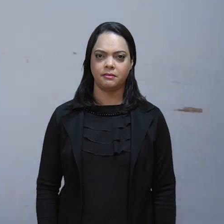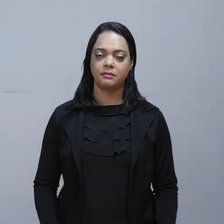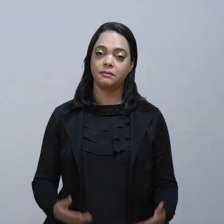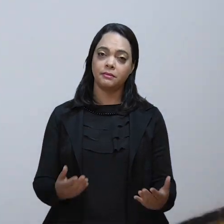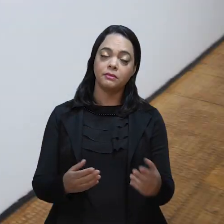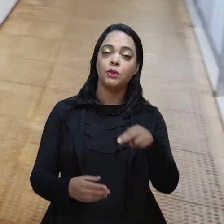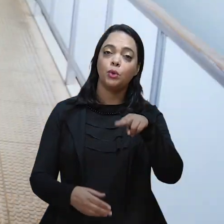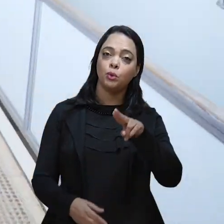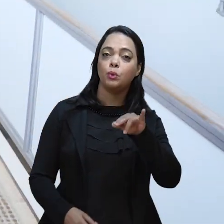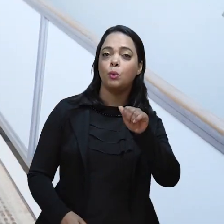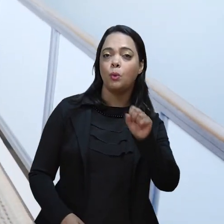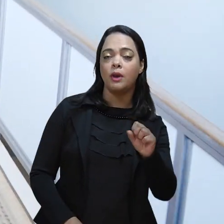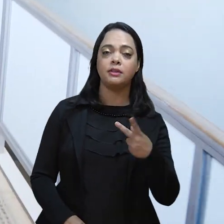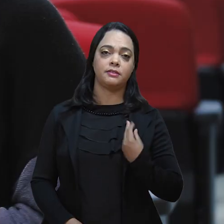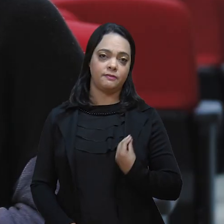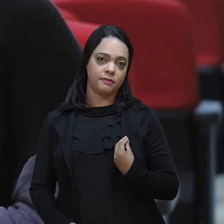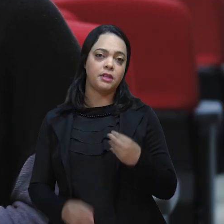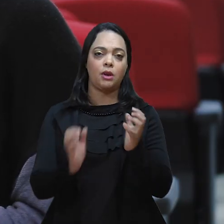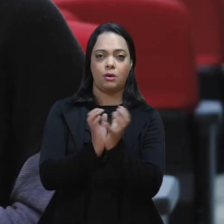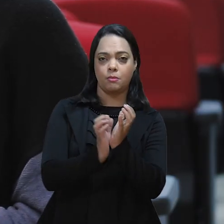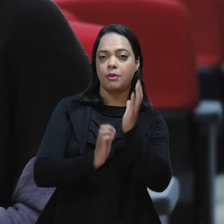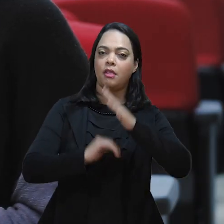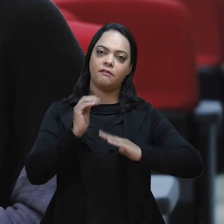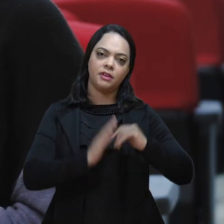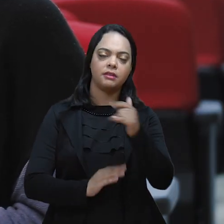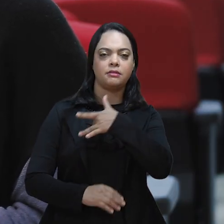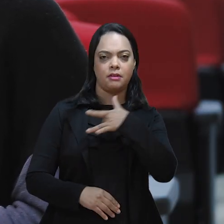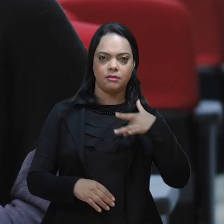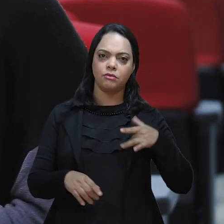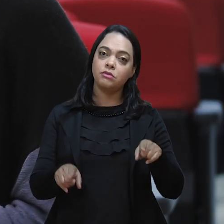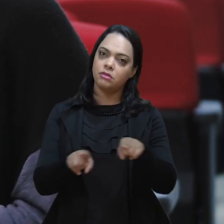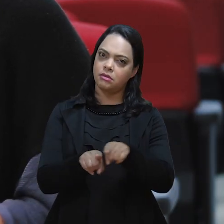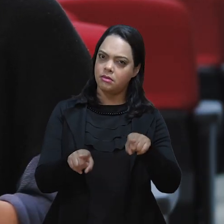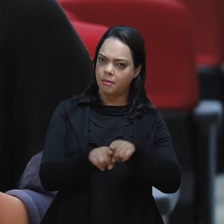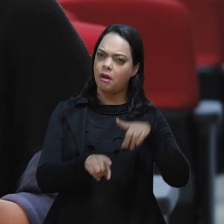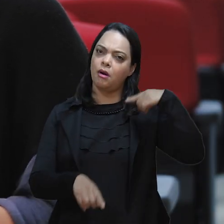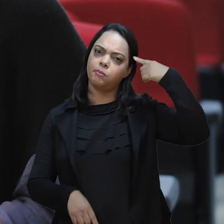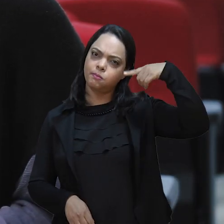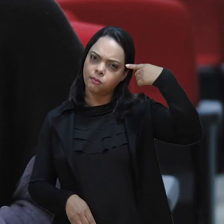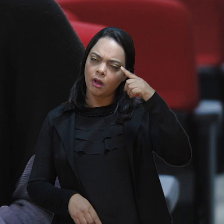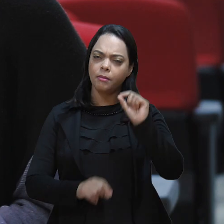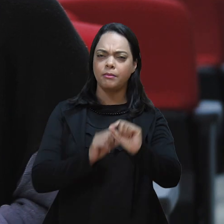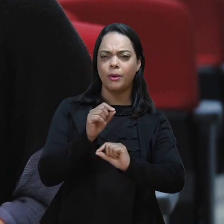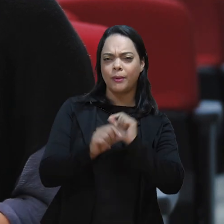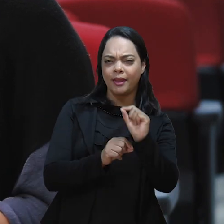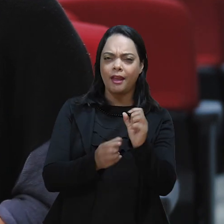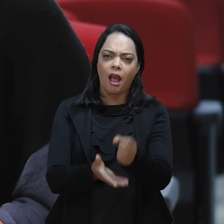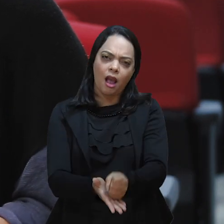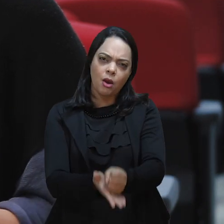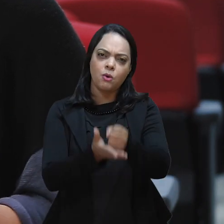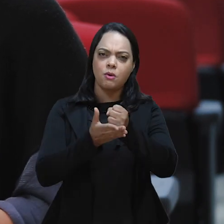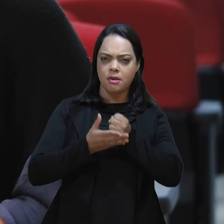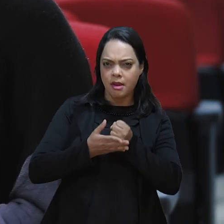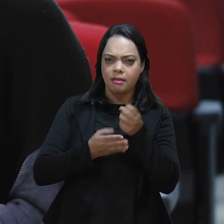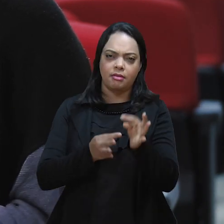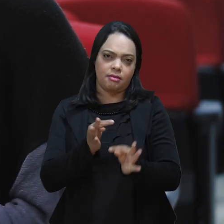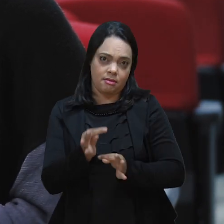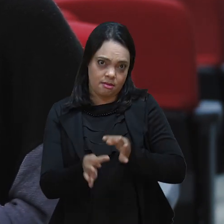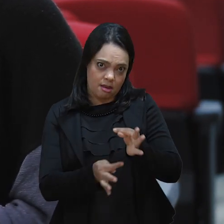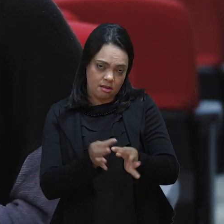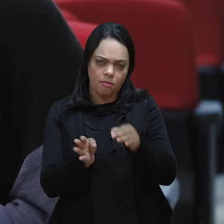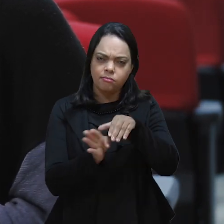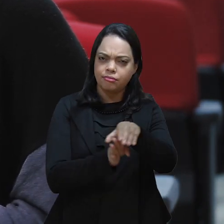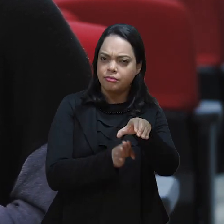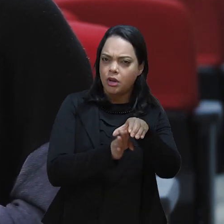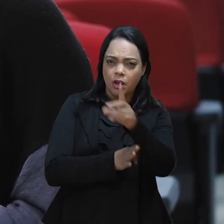Vidas é um grupo de profissionais de saúde e também do direito que buscam acolher, tratar e orientar